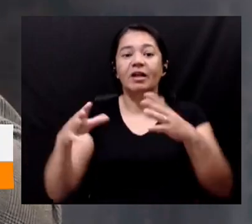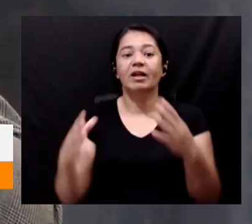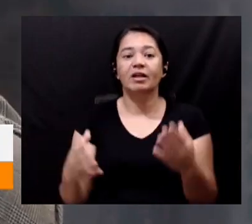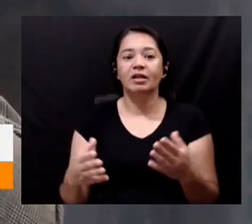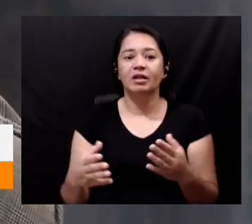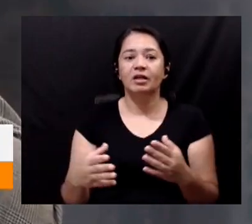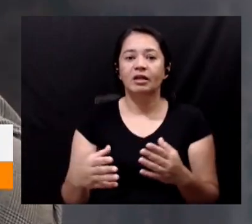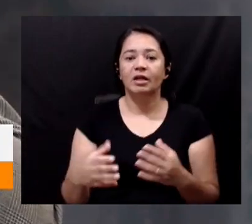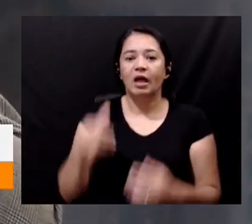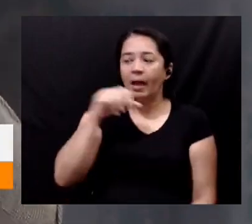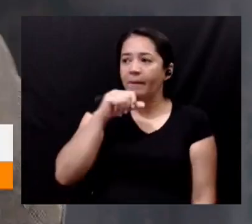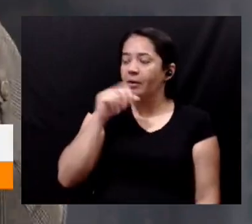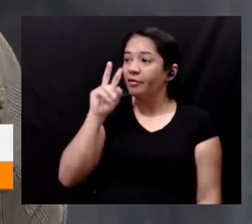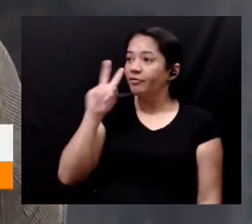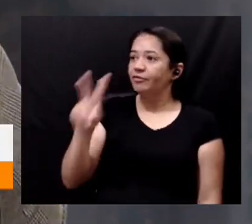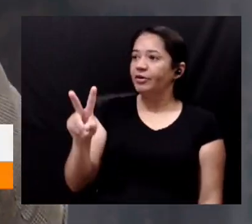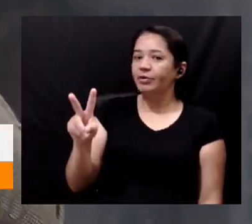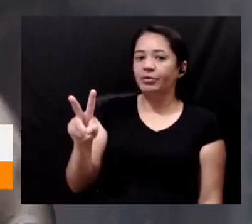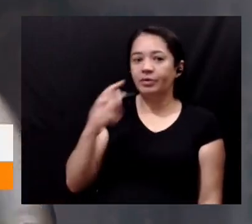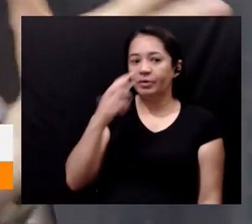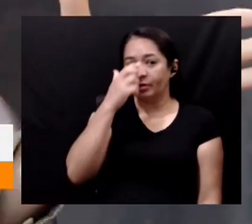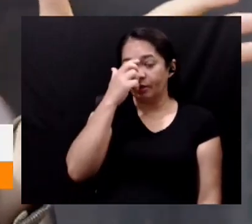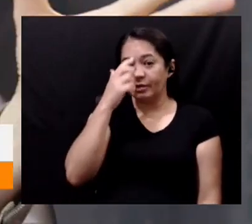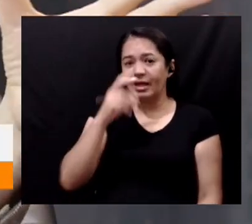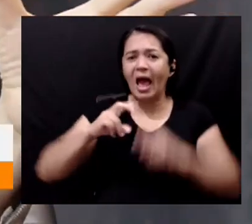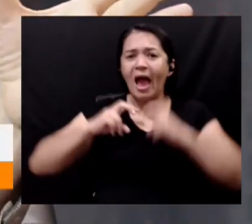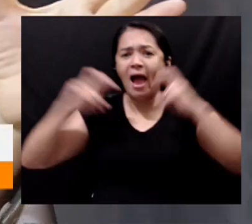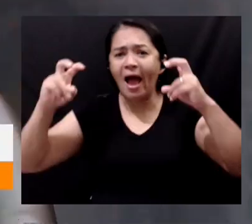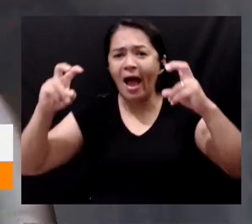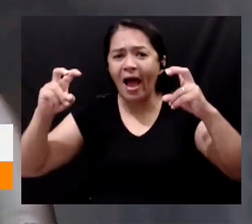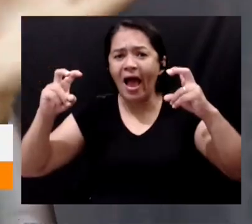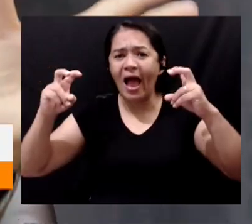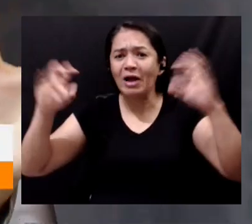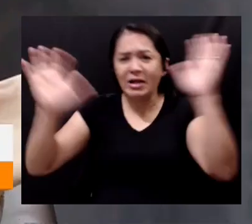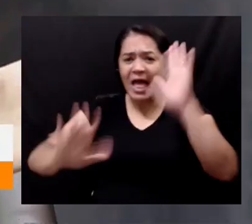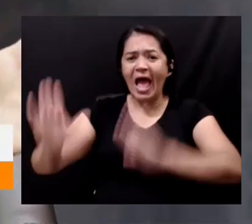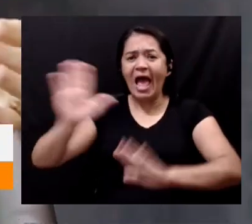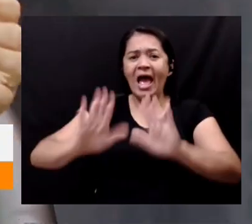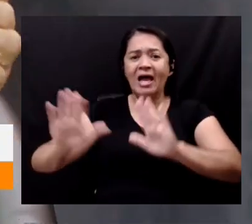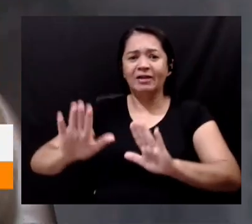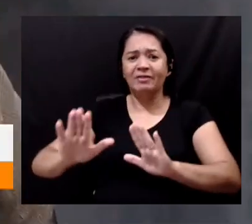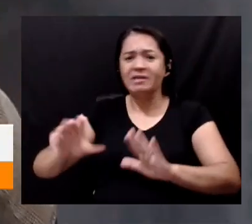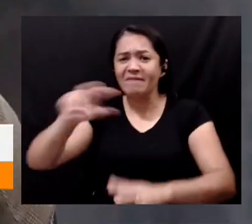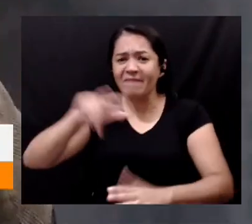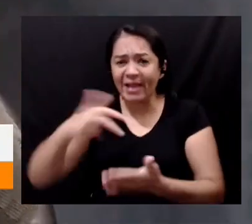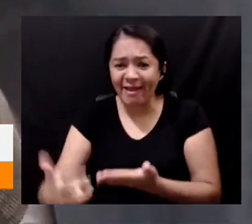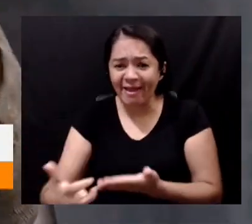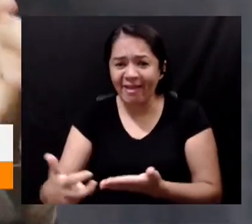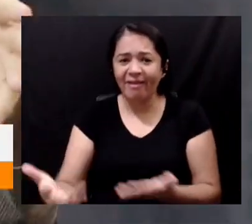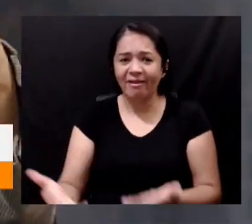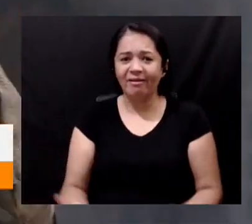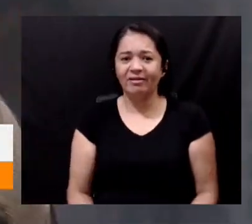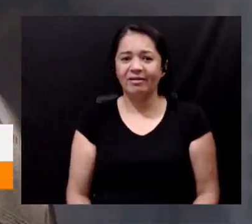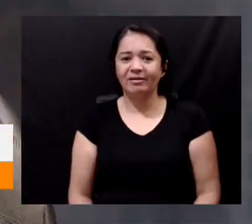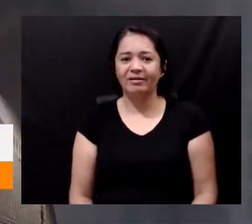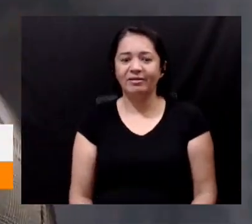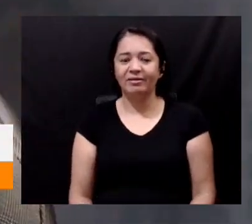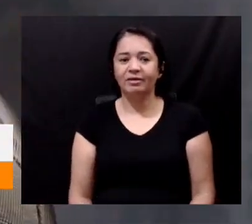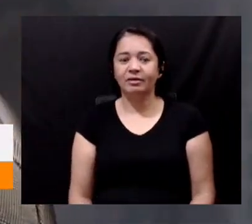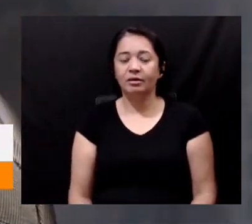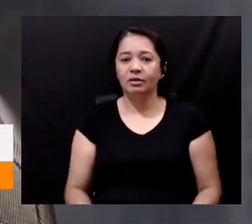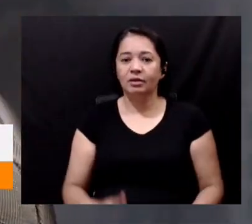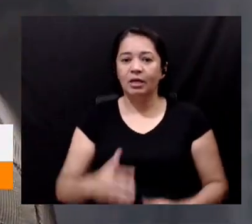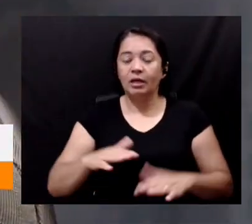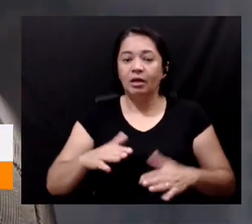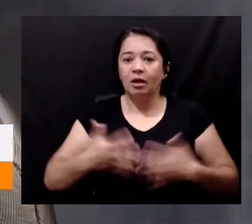viu a criança subindo, ela deu um grito: "Cuidado, você vai cair!". Uhum, A criança levou um susto que quase